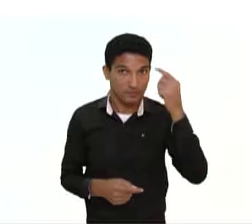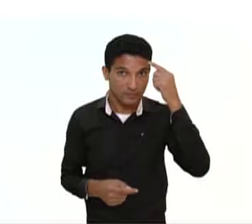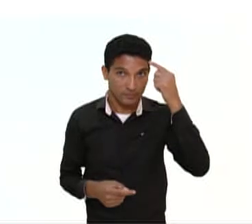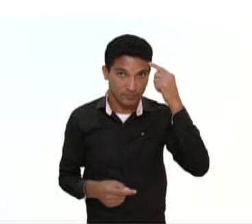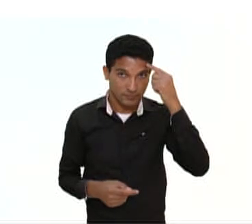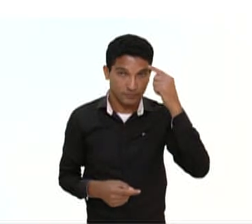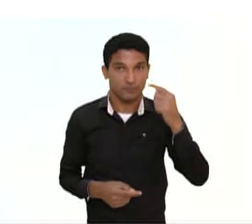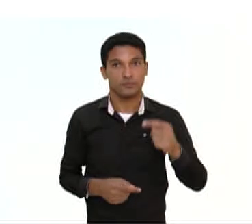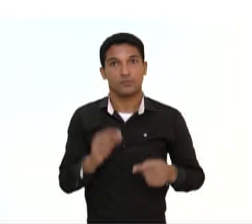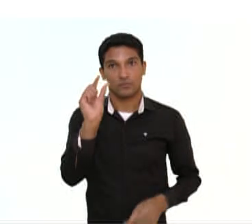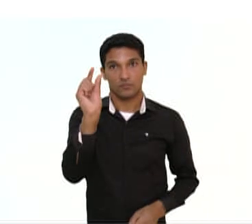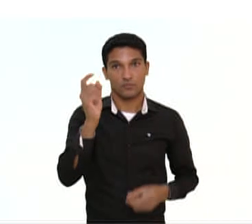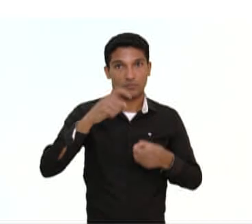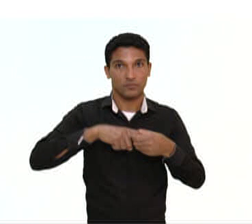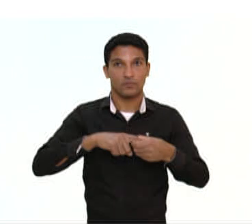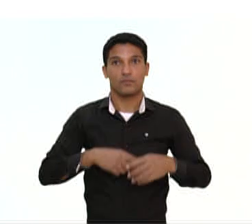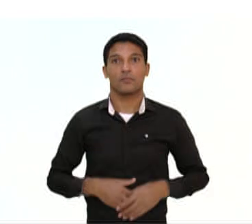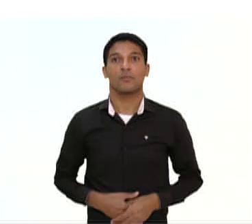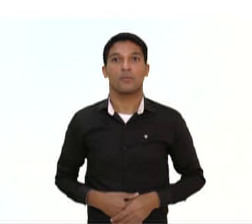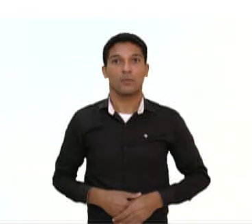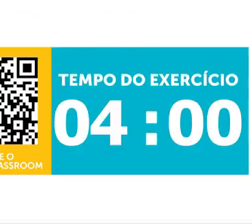já volto.